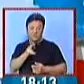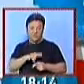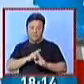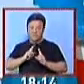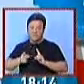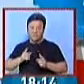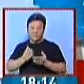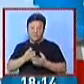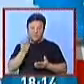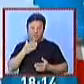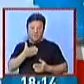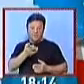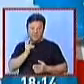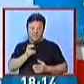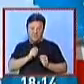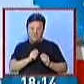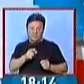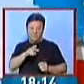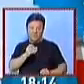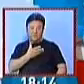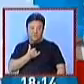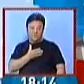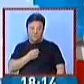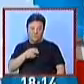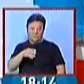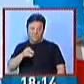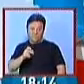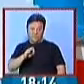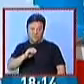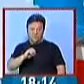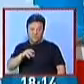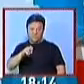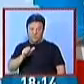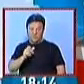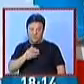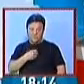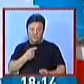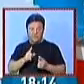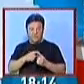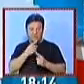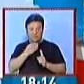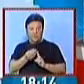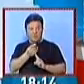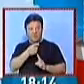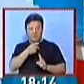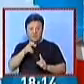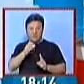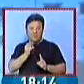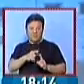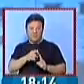a instituição durante 17 anos. Cândido Passos Morgado é agora reitor emérito da UBI.